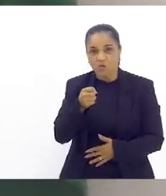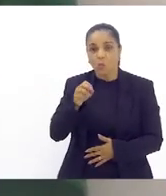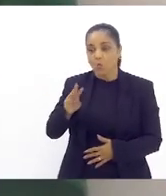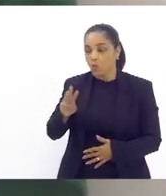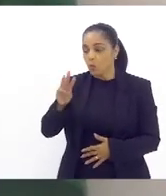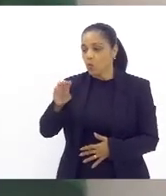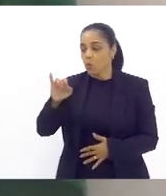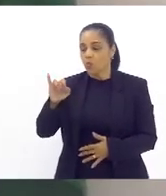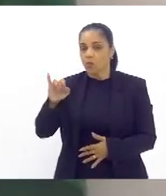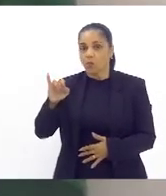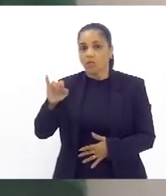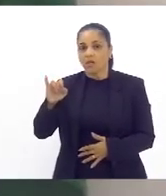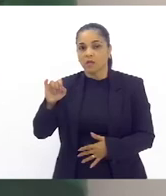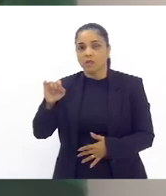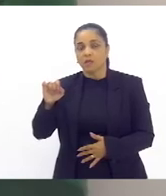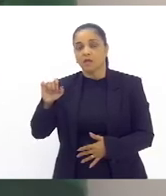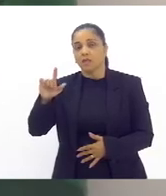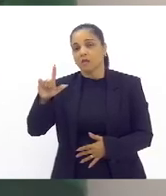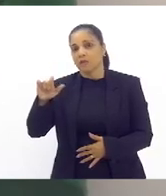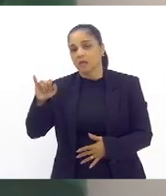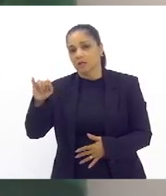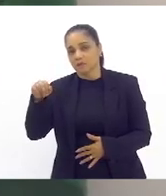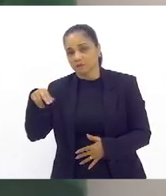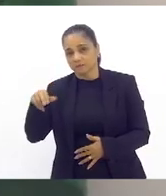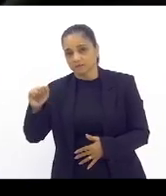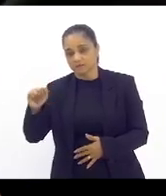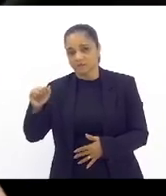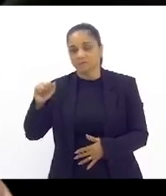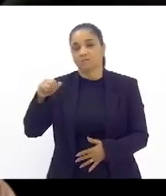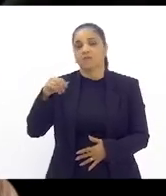vereador de quati para fazer o uso da palavra